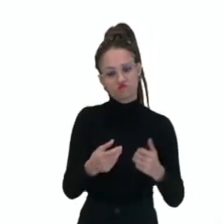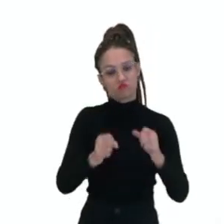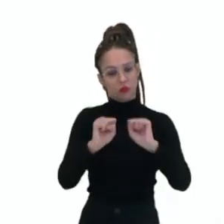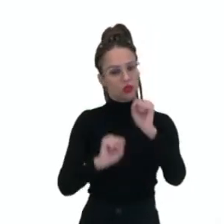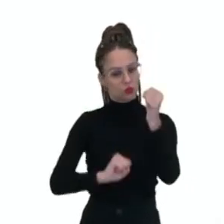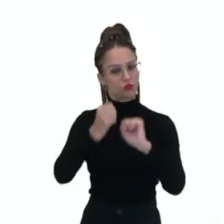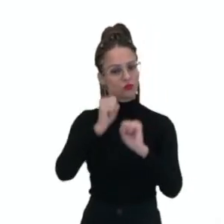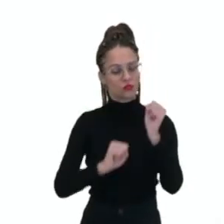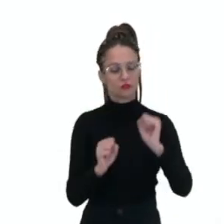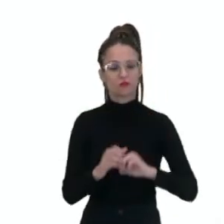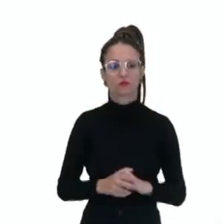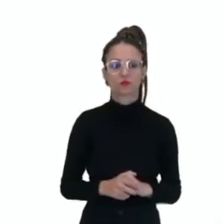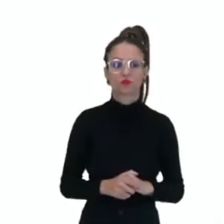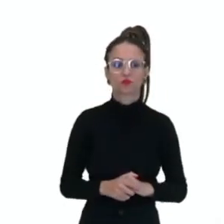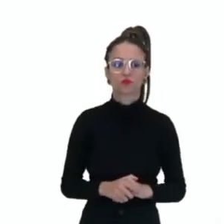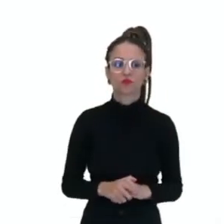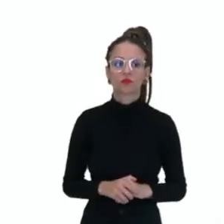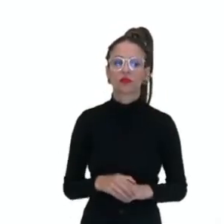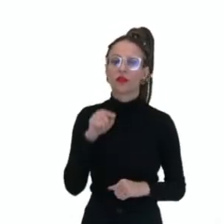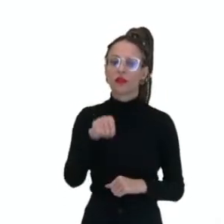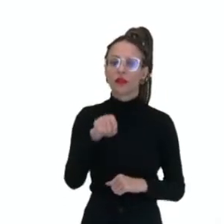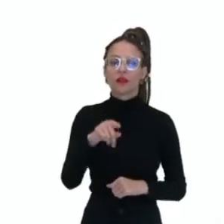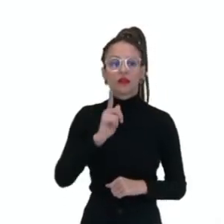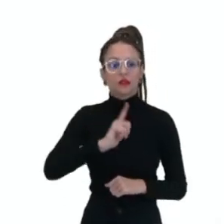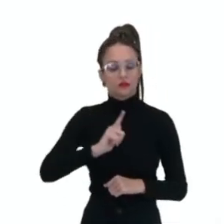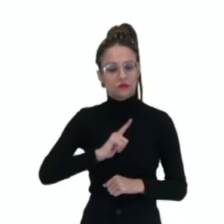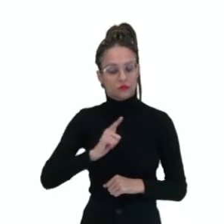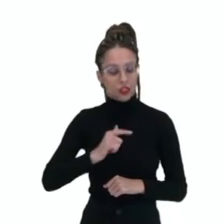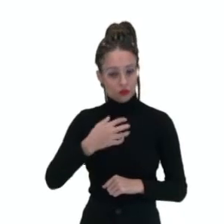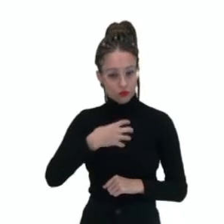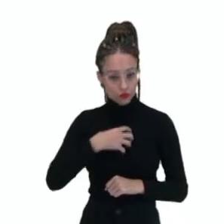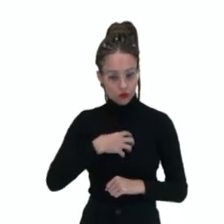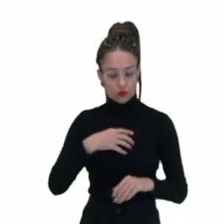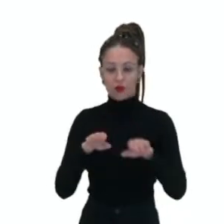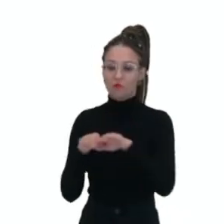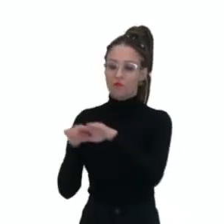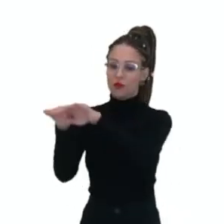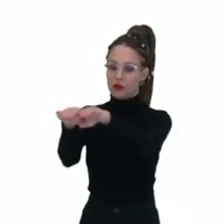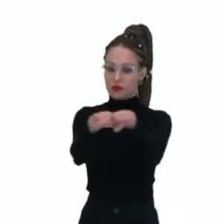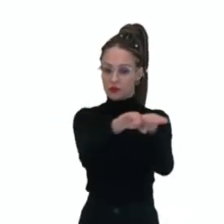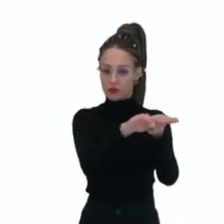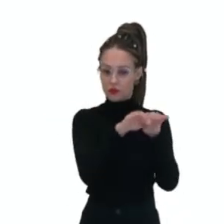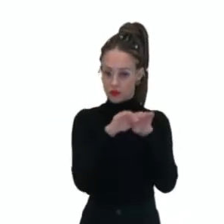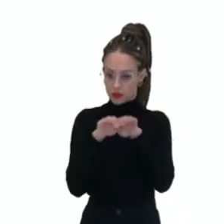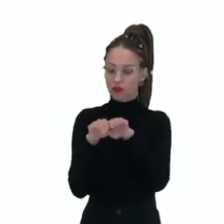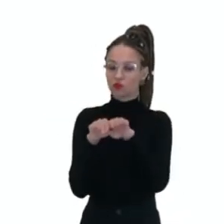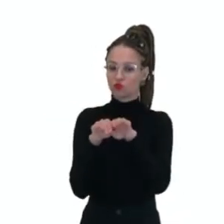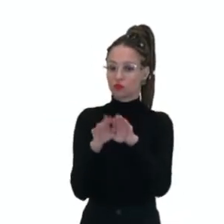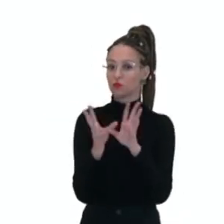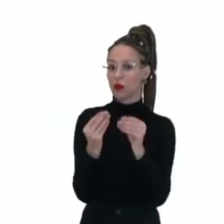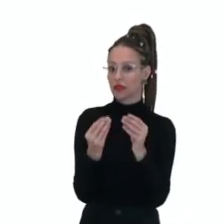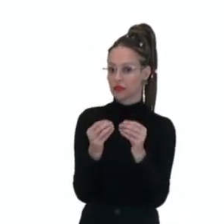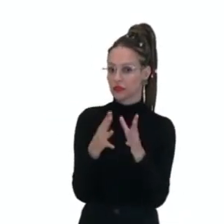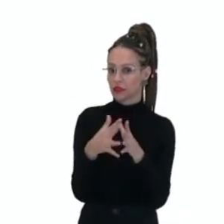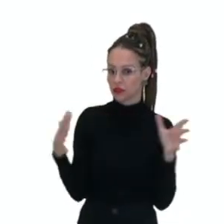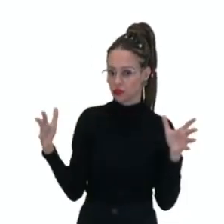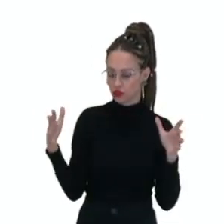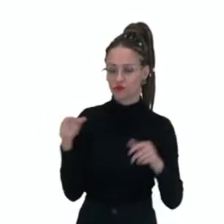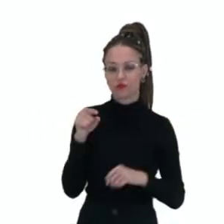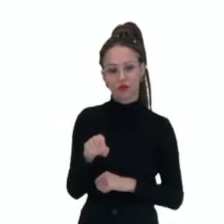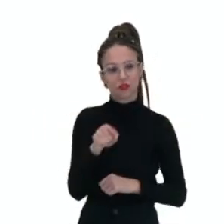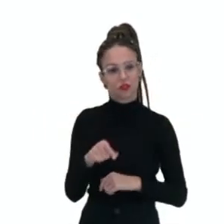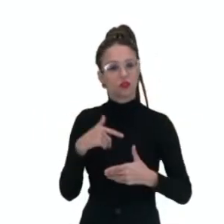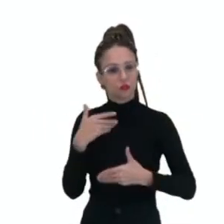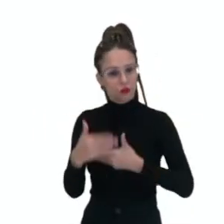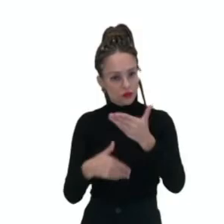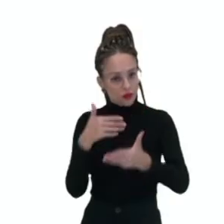indústria, tá? E este vai ter uma forma padronizada em grande quantidade. Neste processo